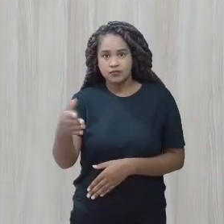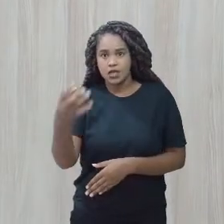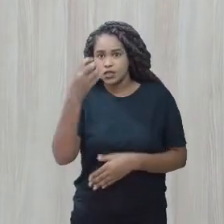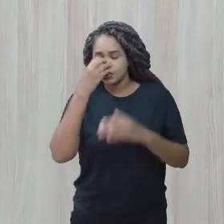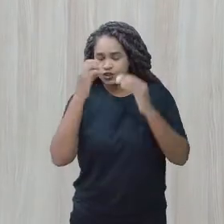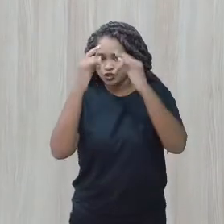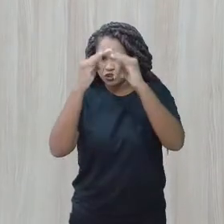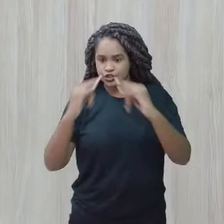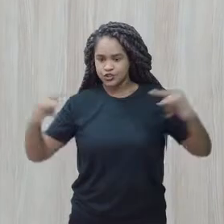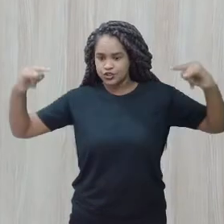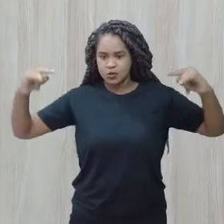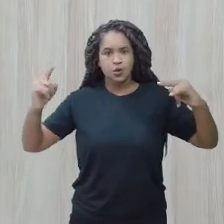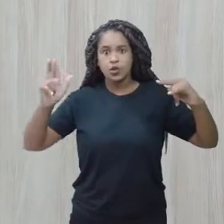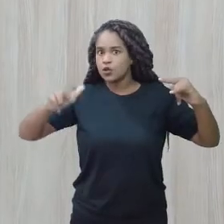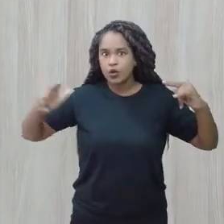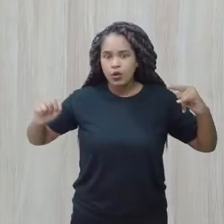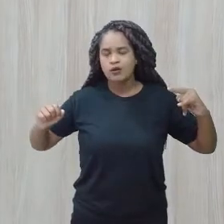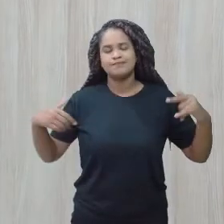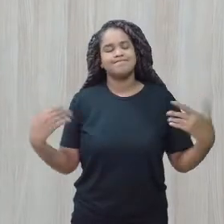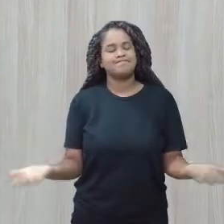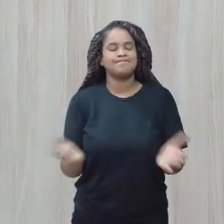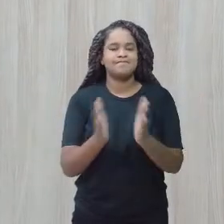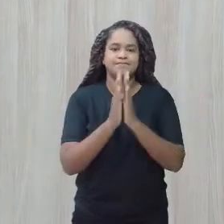Muito legal, lá tem muitas